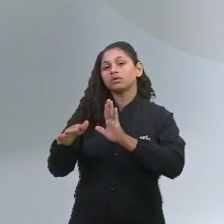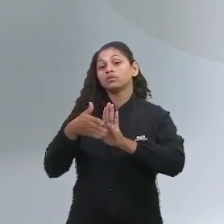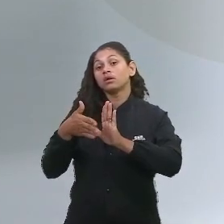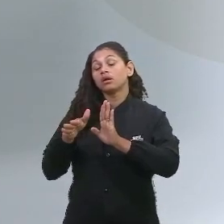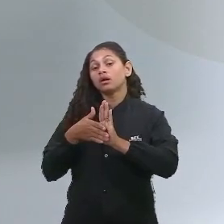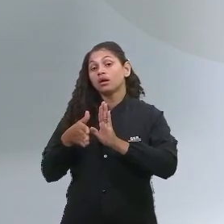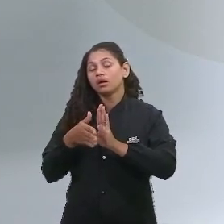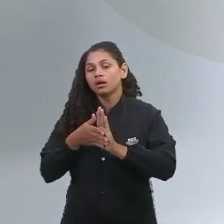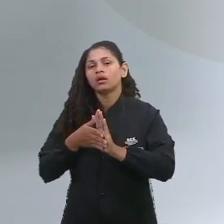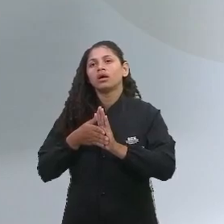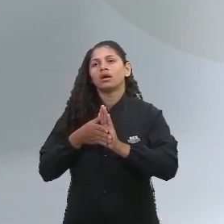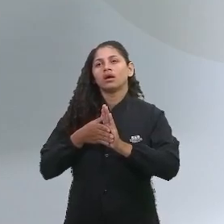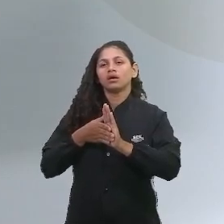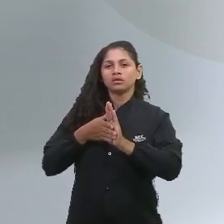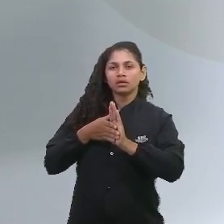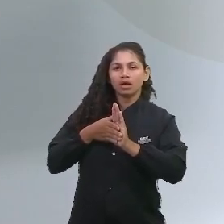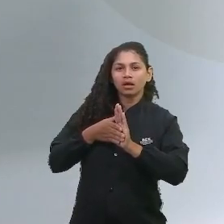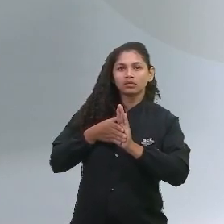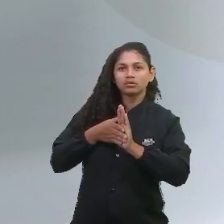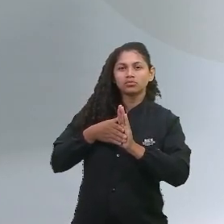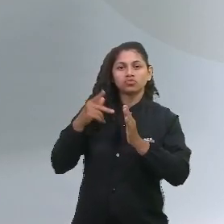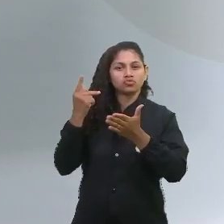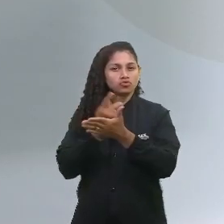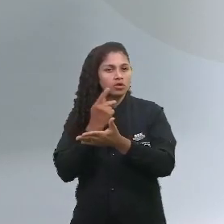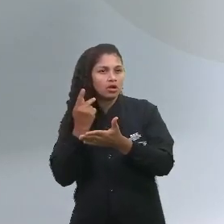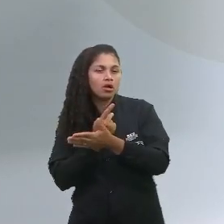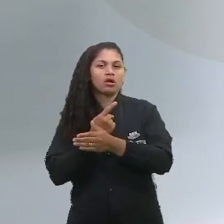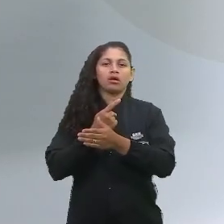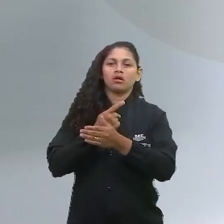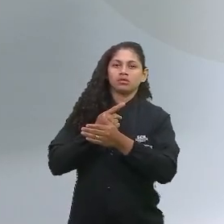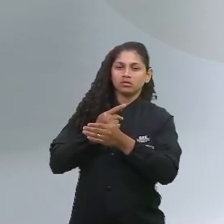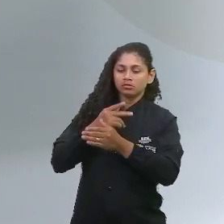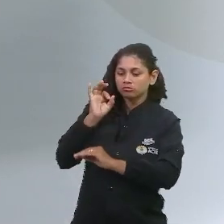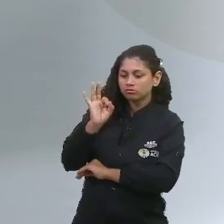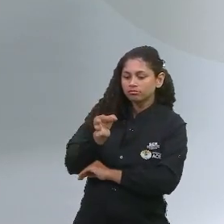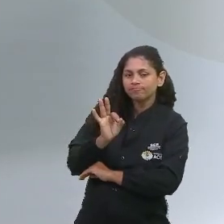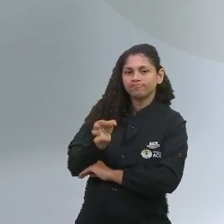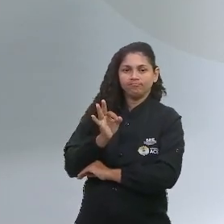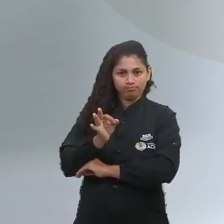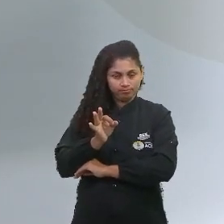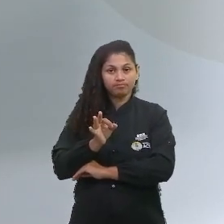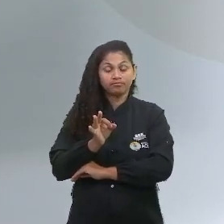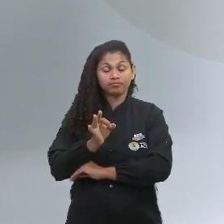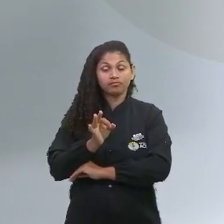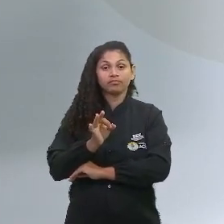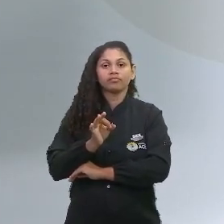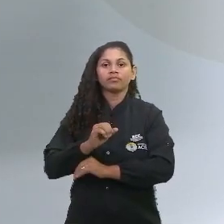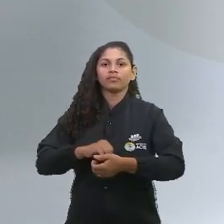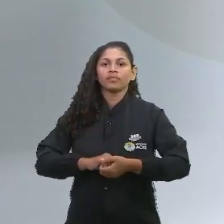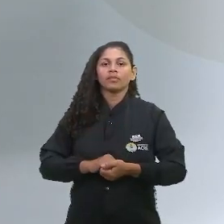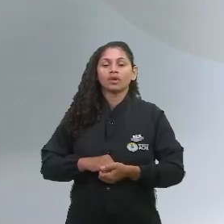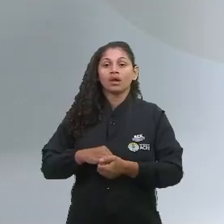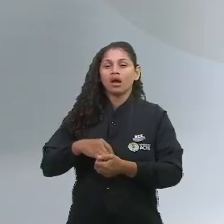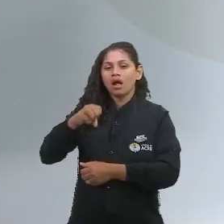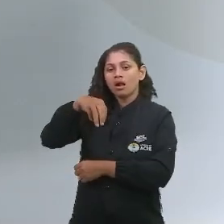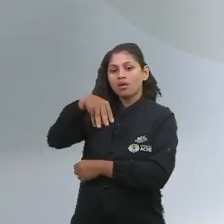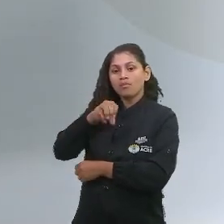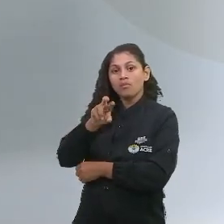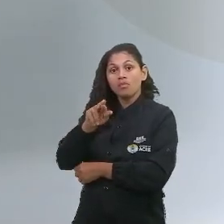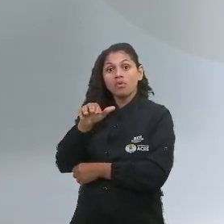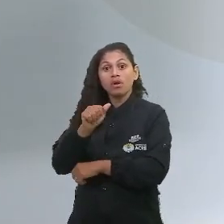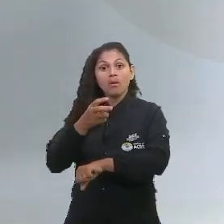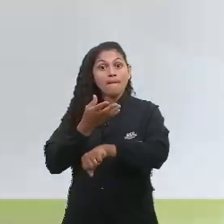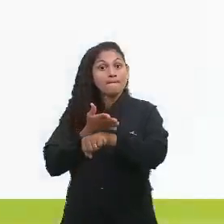bem e do mal. Ah, mas qual é a diferença? A diferença é que a ética é teórica, a moral é prática. Agora,